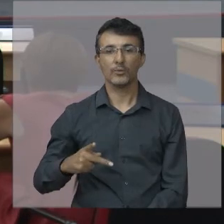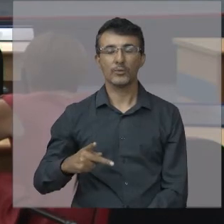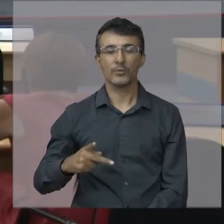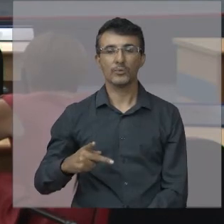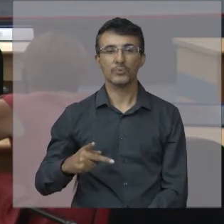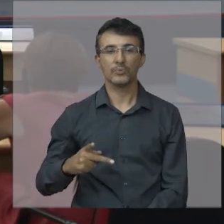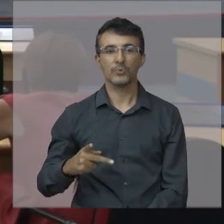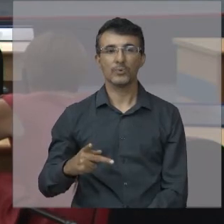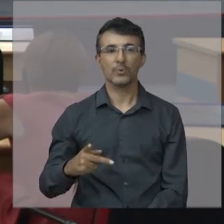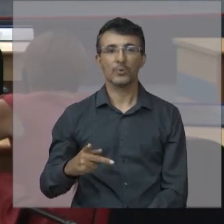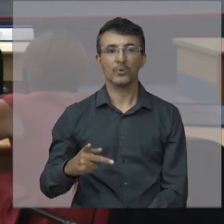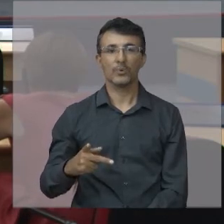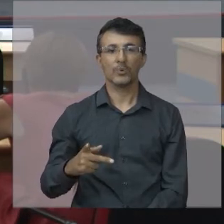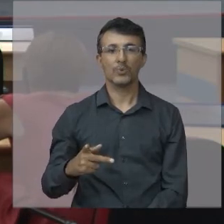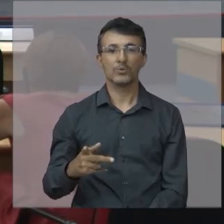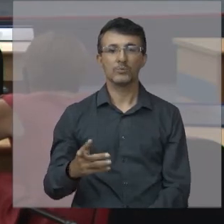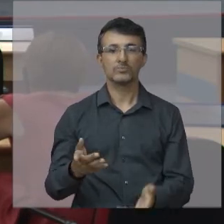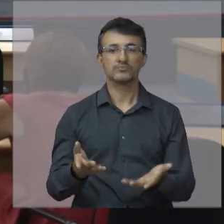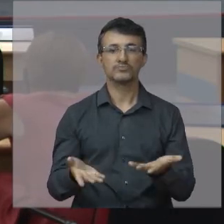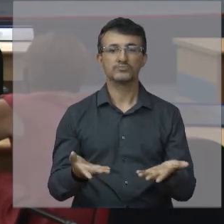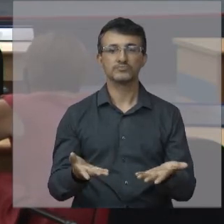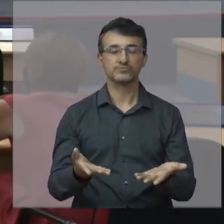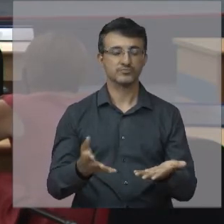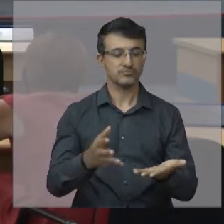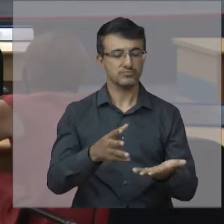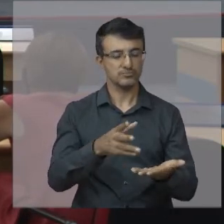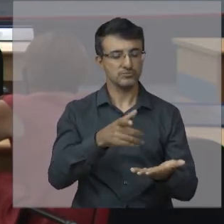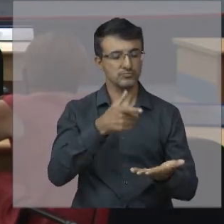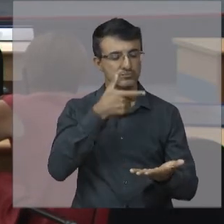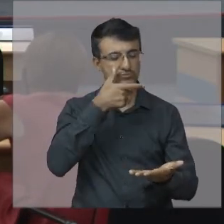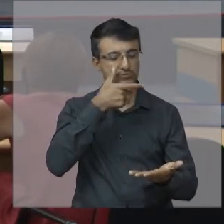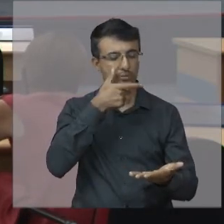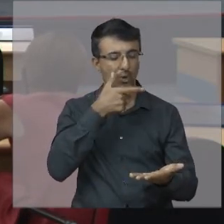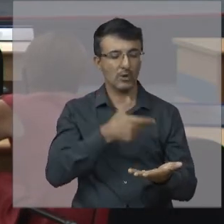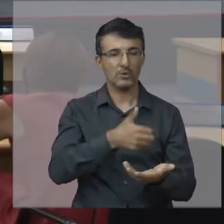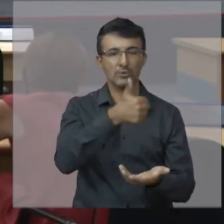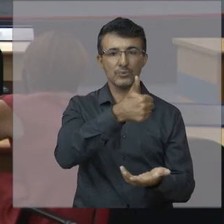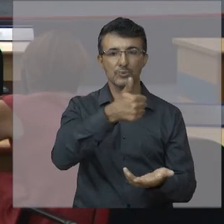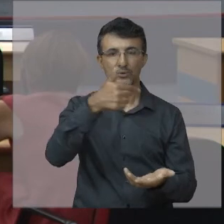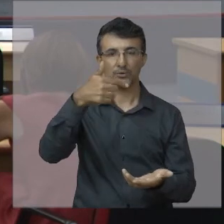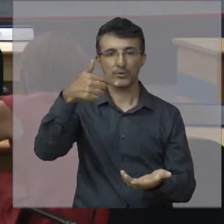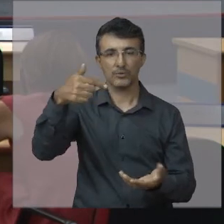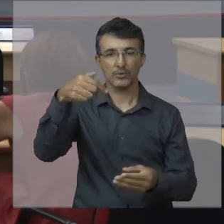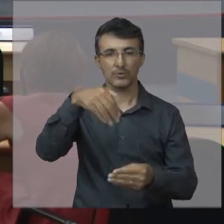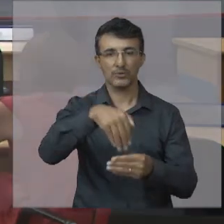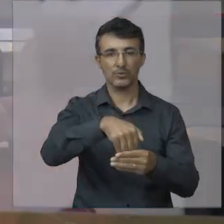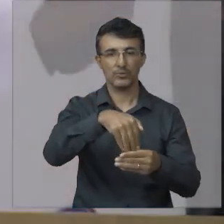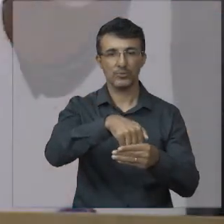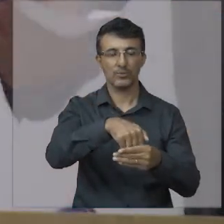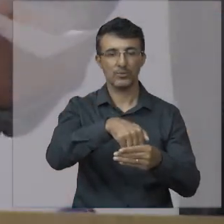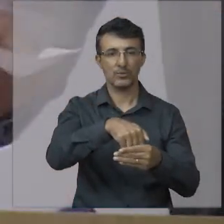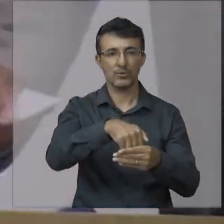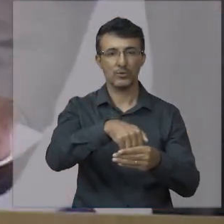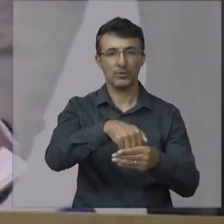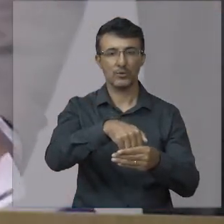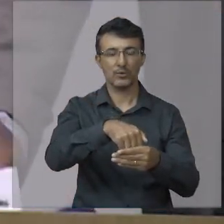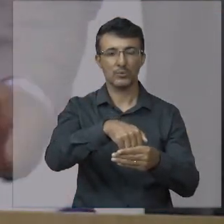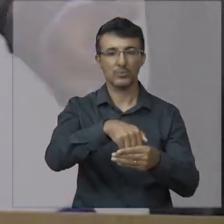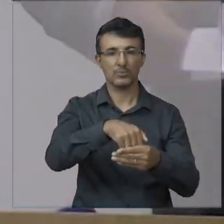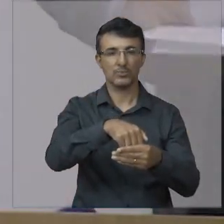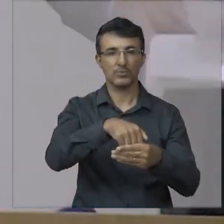conforme a apuração dos escrutinadores, 17 votos em favor